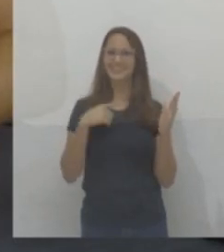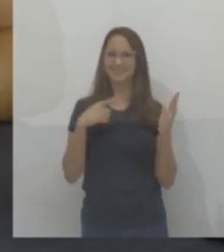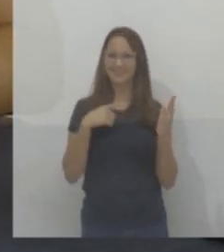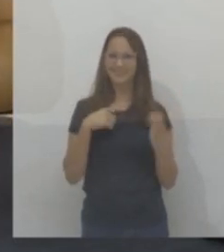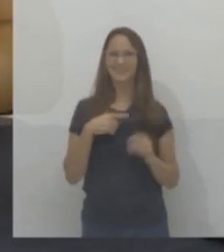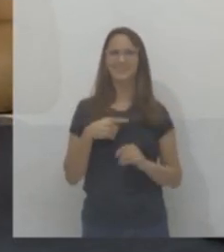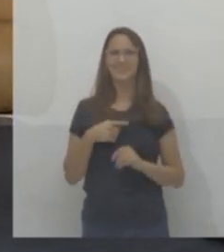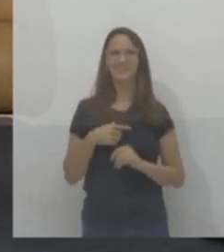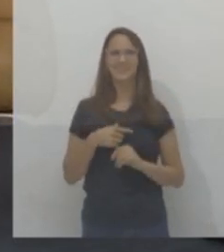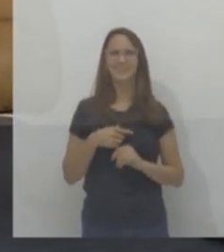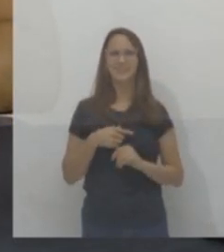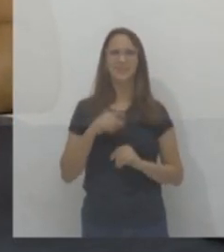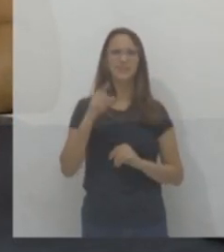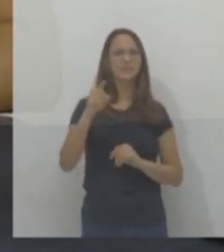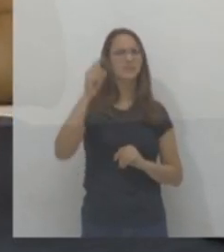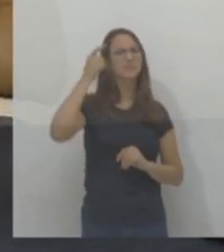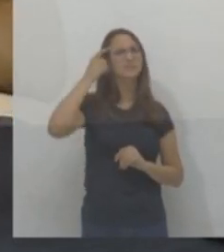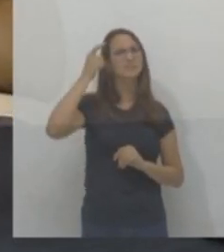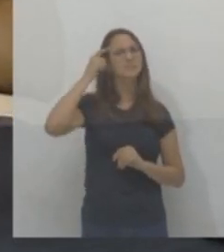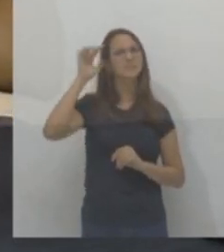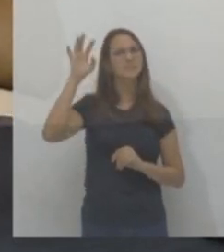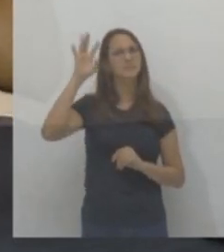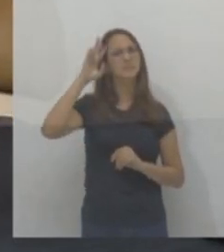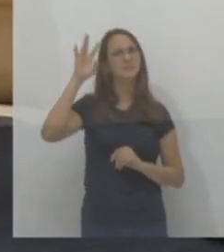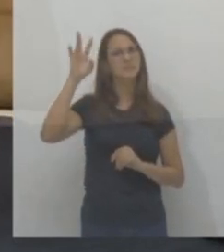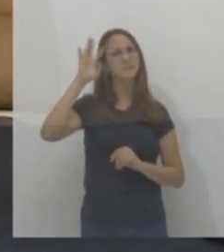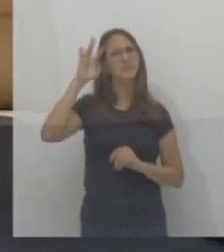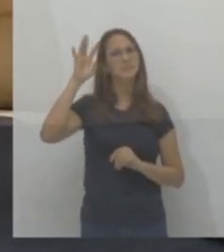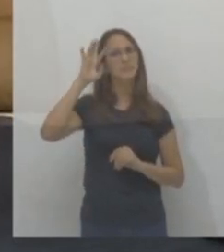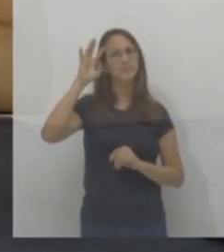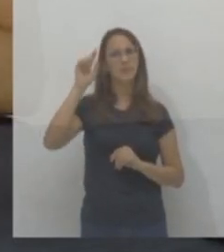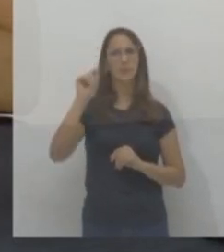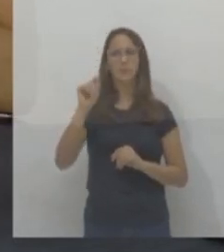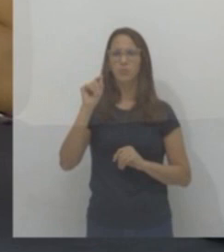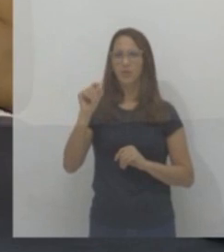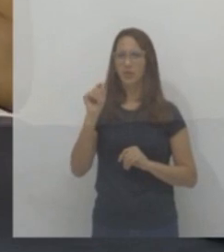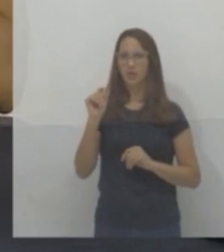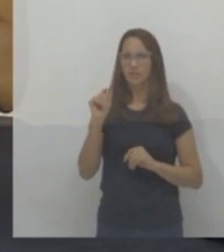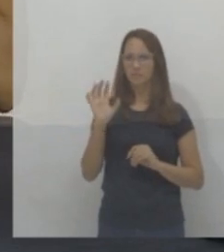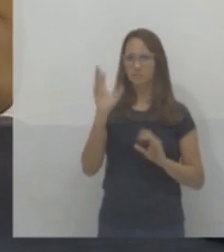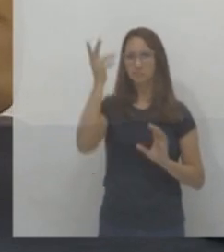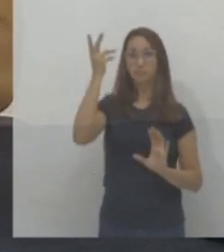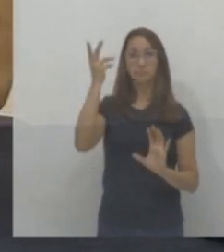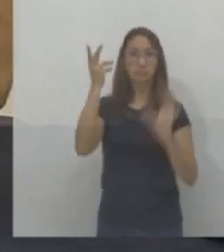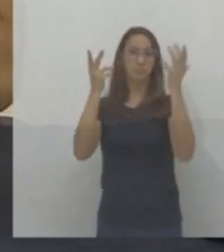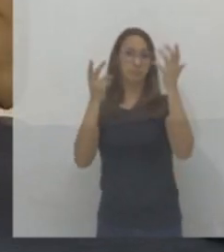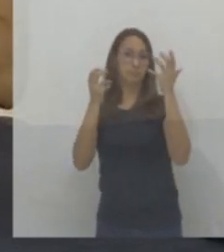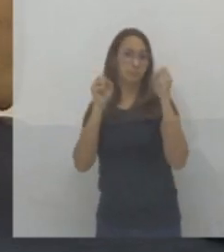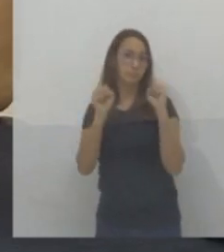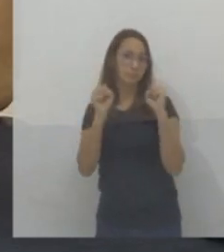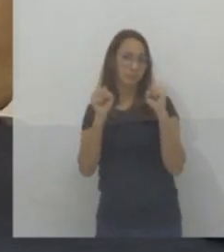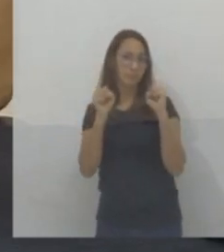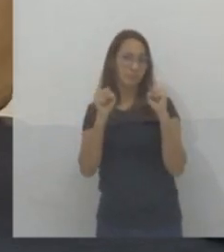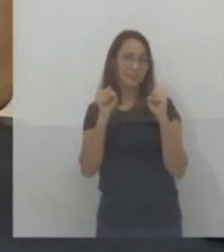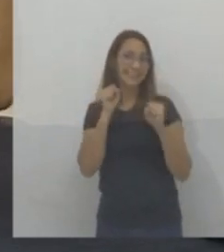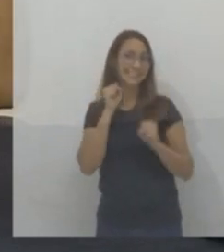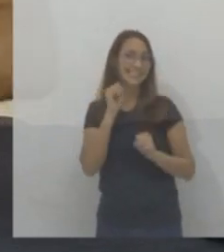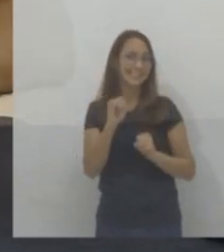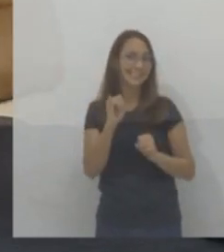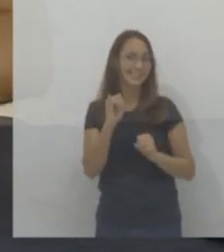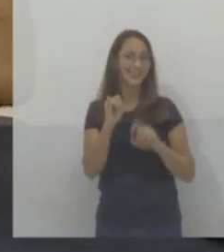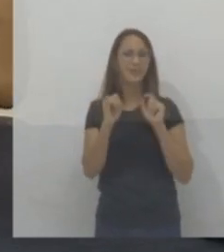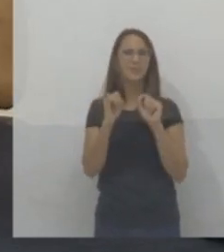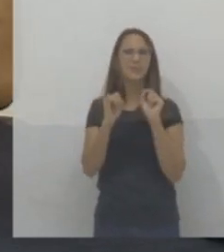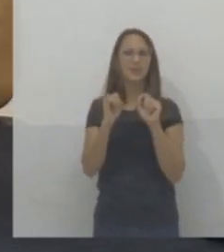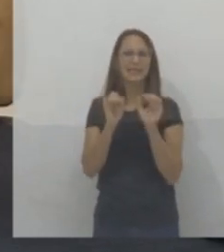você pensar aí, tá? Em cada uma das situações aqui, tá? Começando com um bem fácil mesmo, tá?